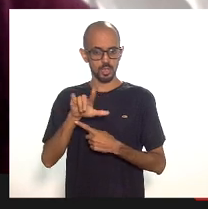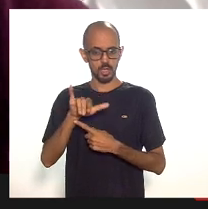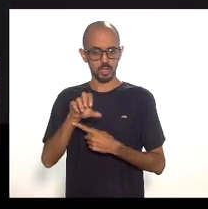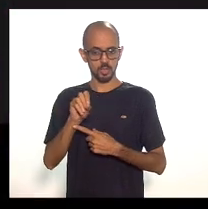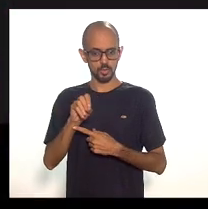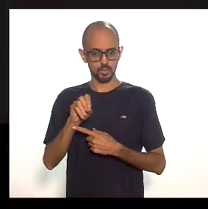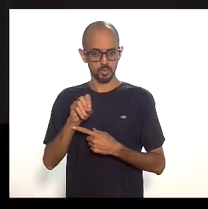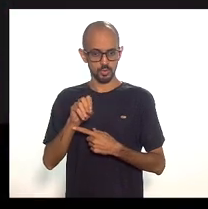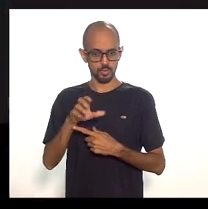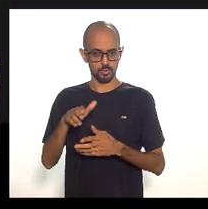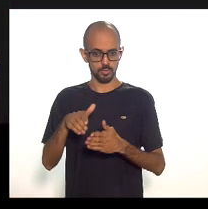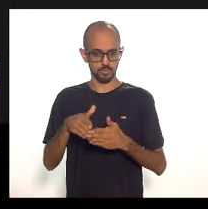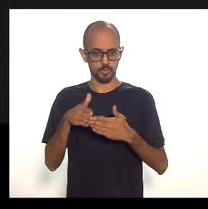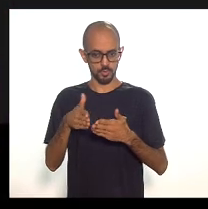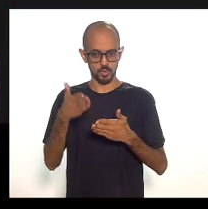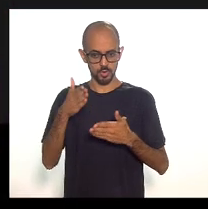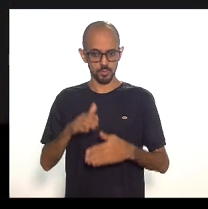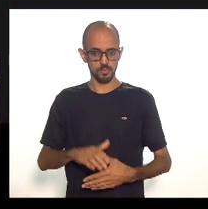Luparelli.